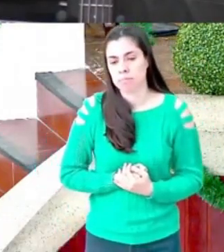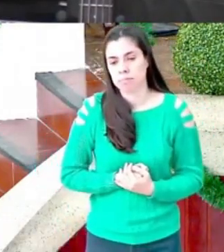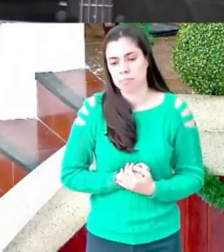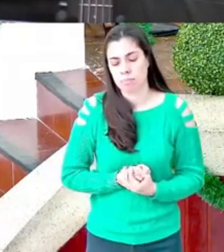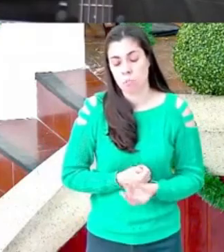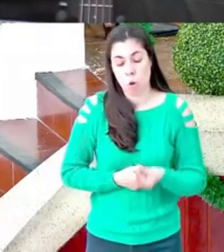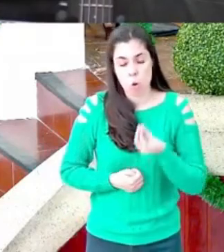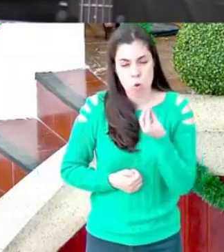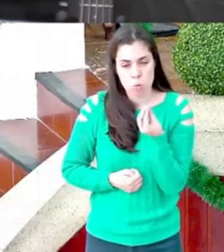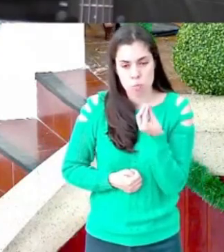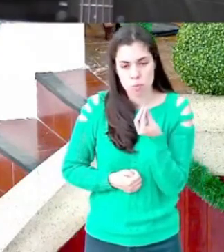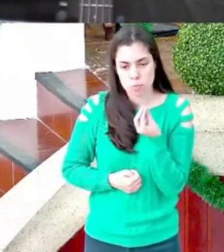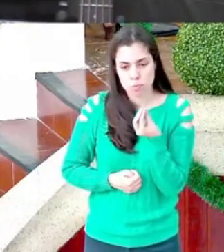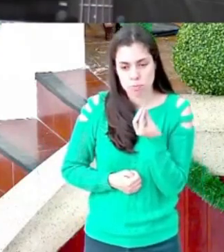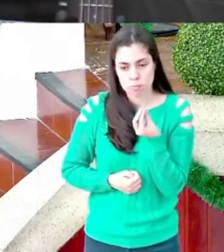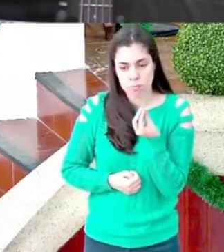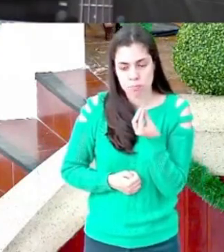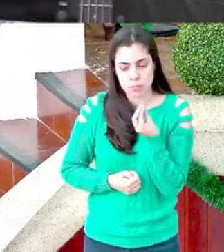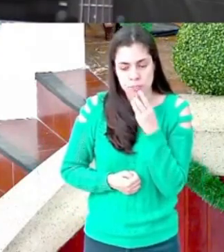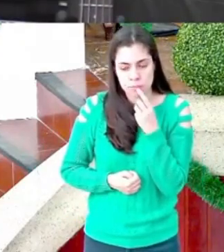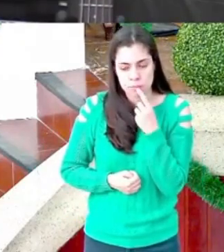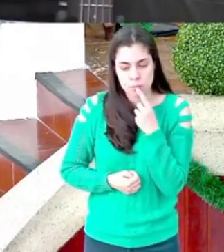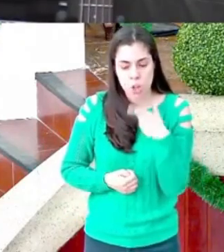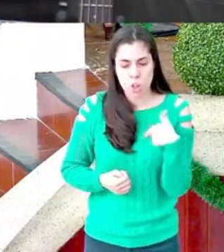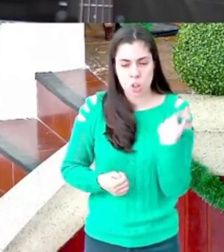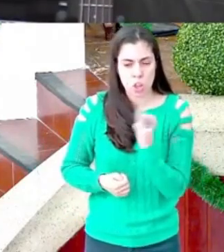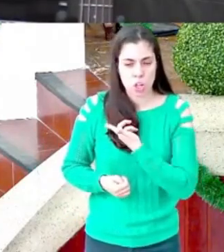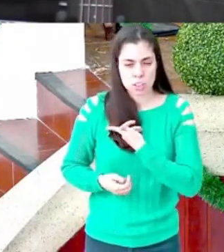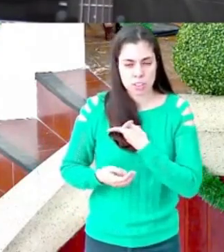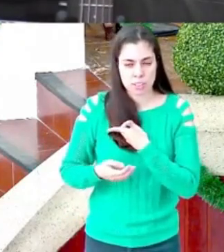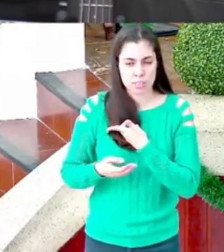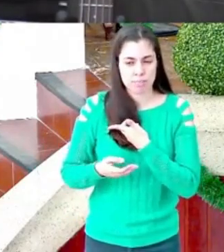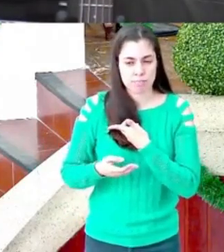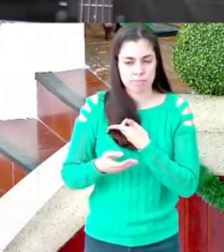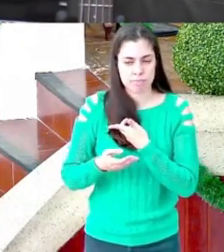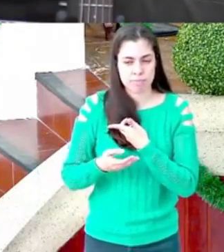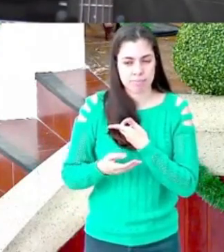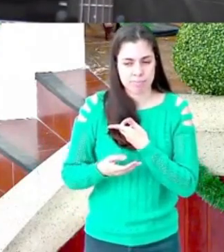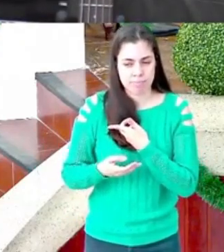relacionar com Deus pensando numa recompensa? Não seria isso um interesse?